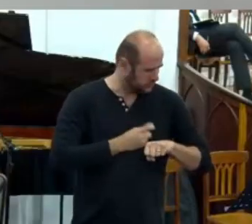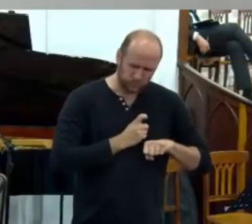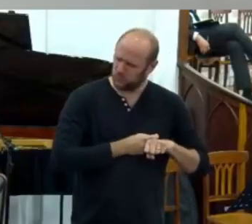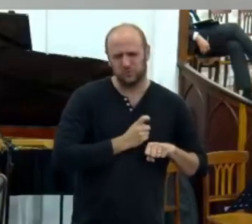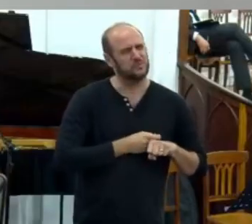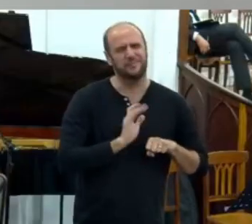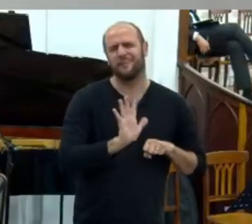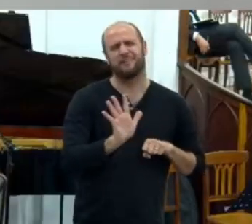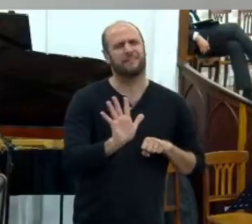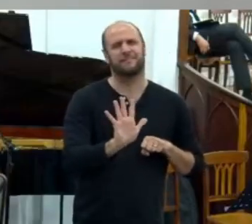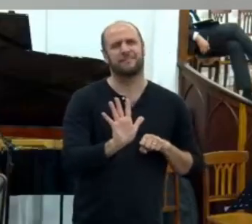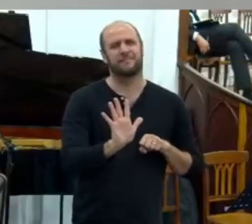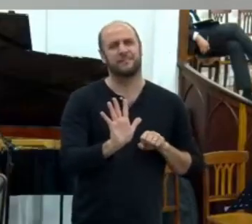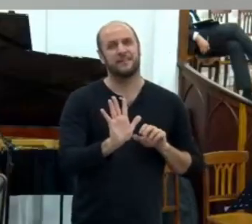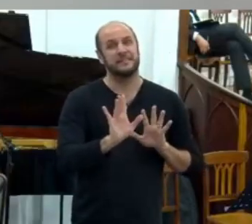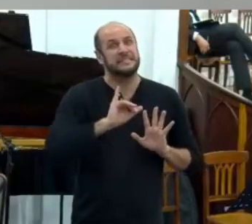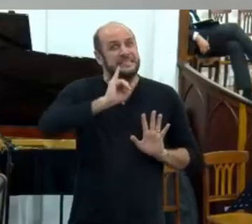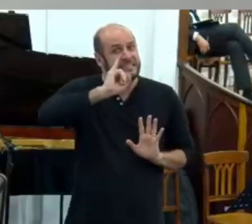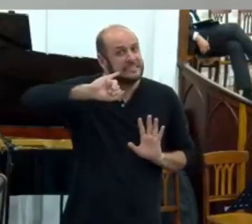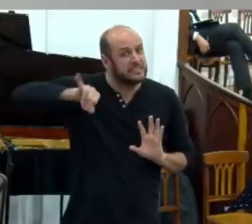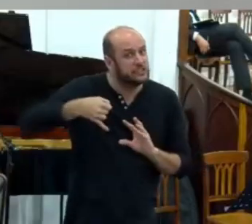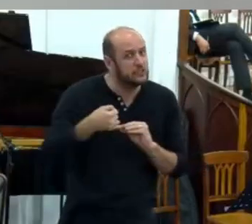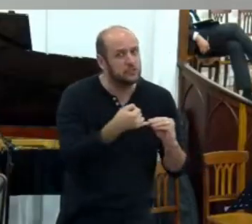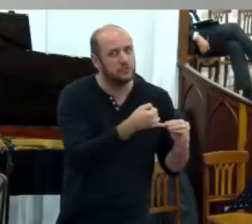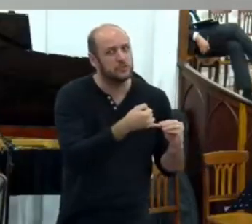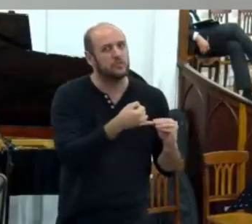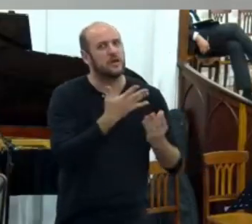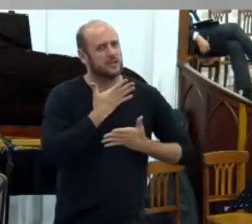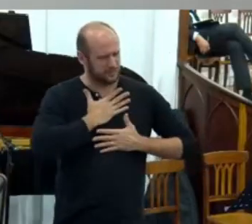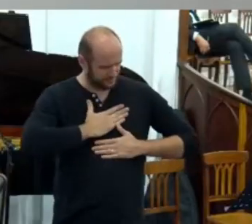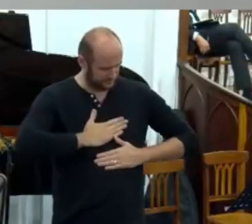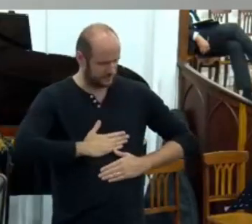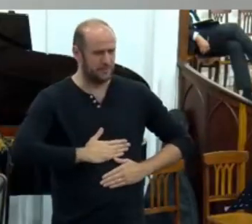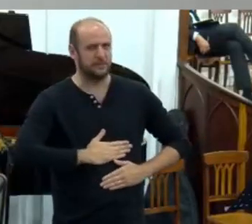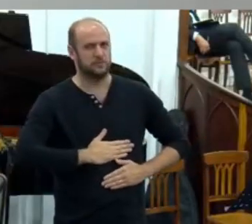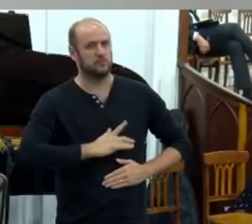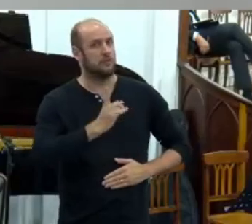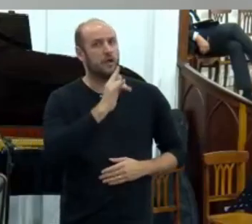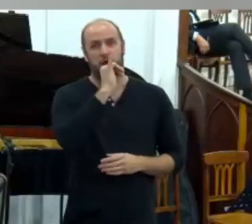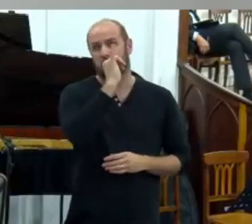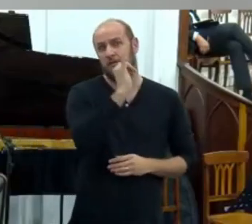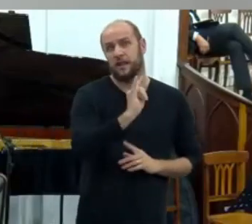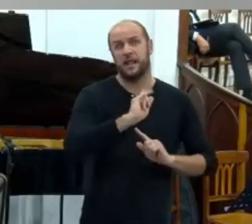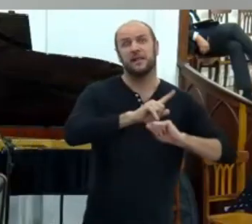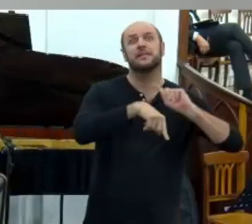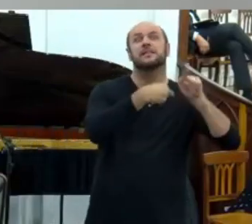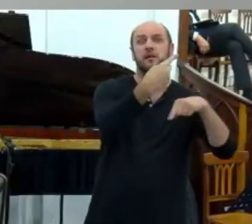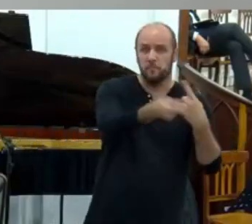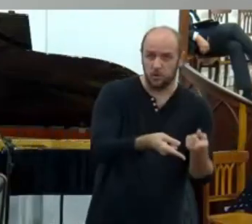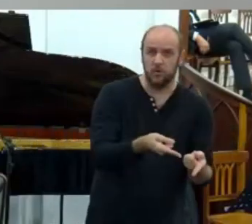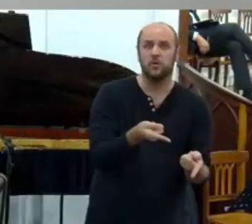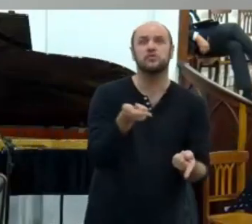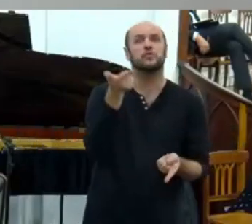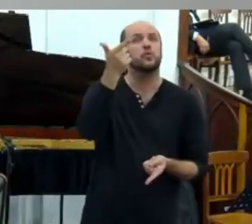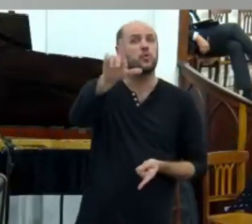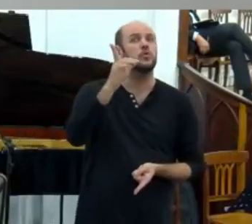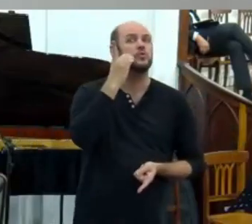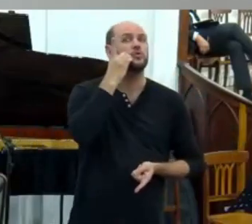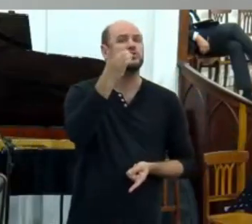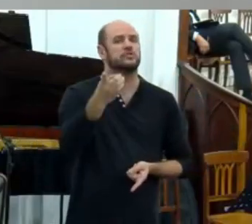coração. Ora, se Josué lhes tivesse dado descanso, não falaria posteriormente a respeito de outro